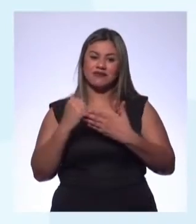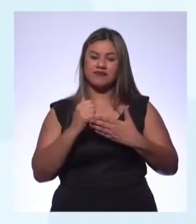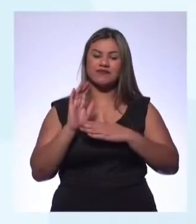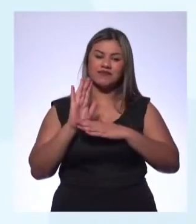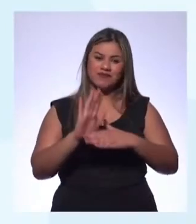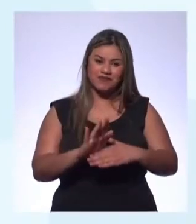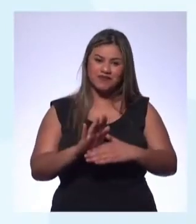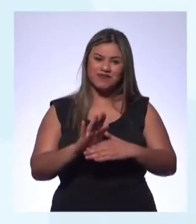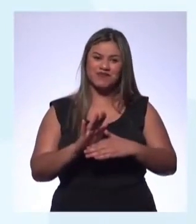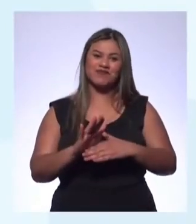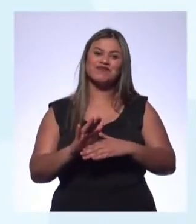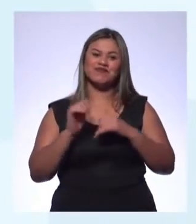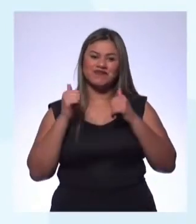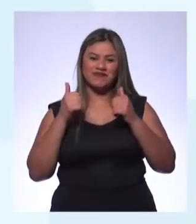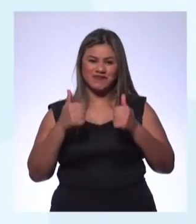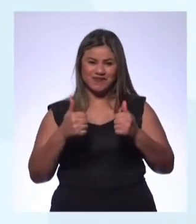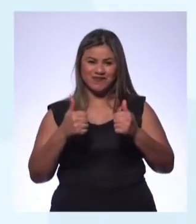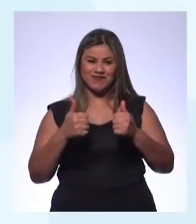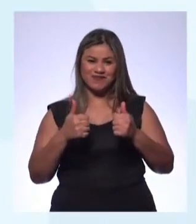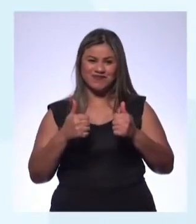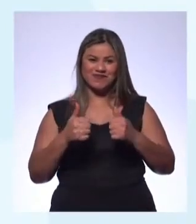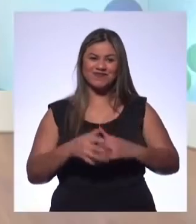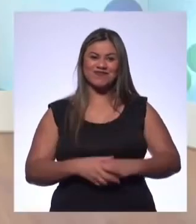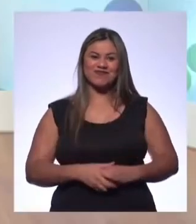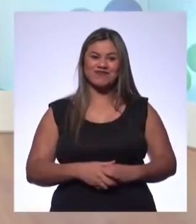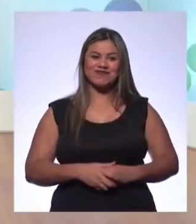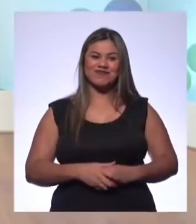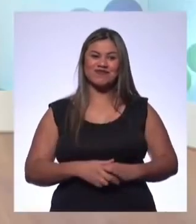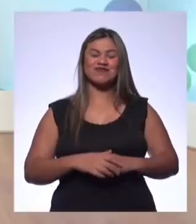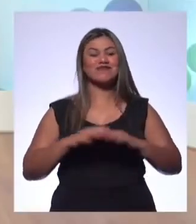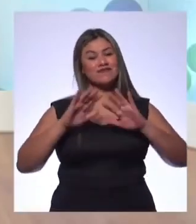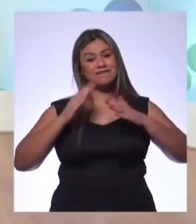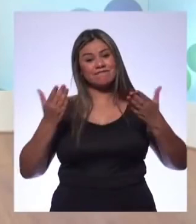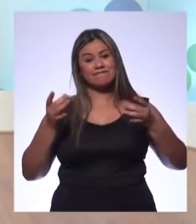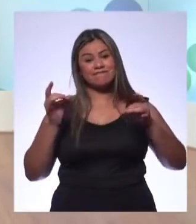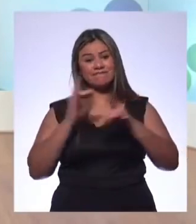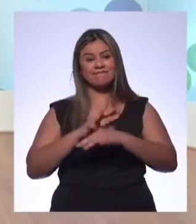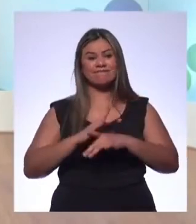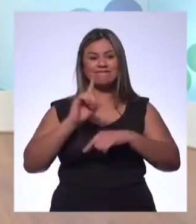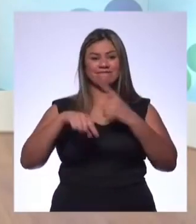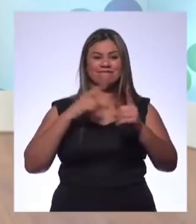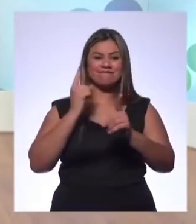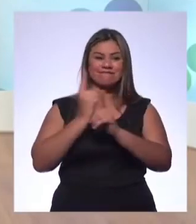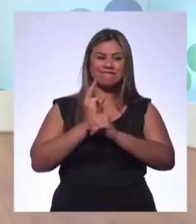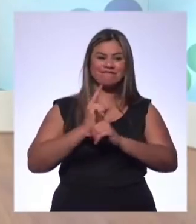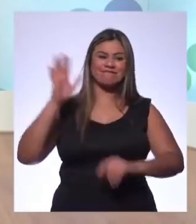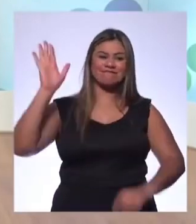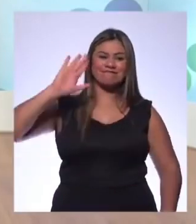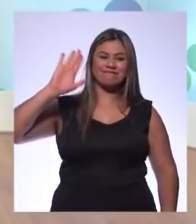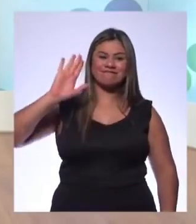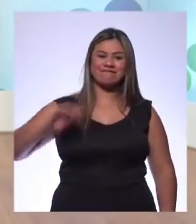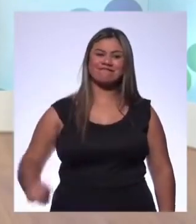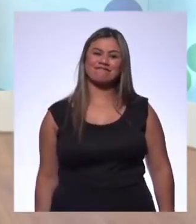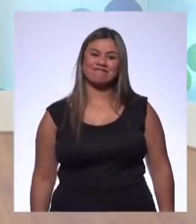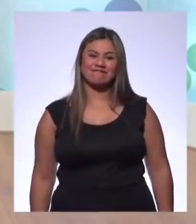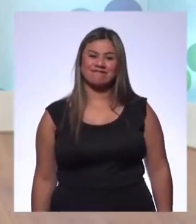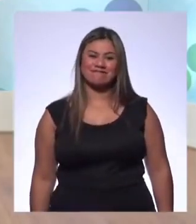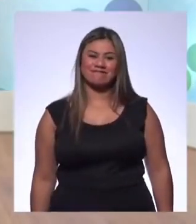aula, encaixar ele para você, tá bom? E a gente vai ficando por aqui, até a próxima então, valeu galera!